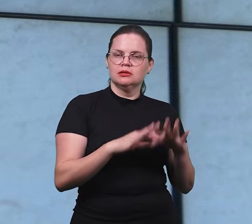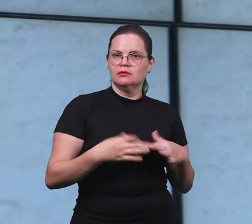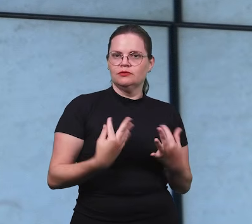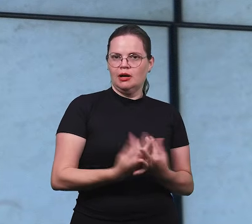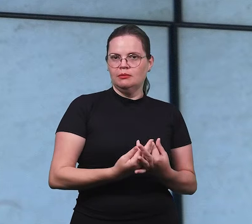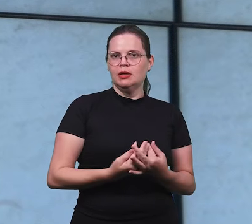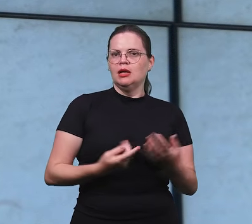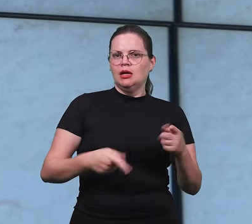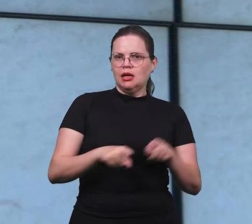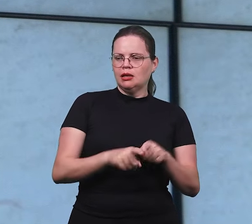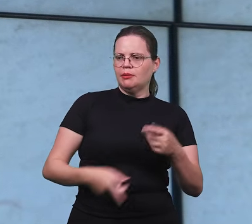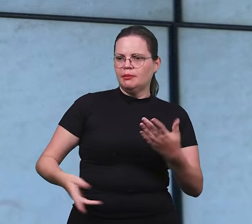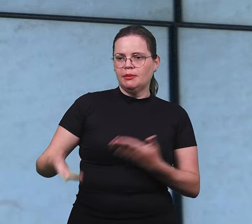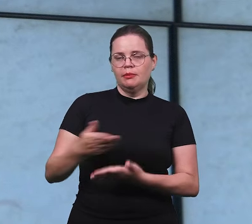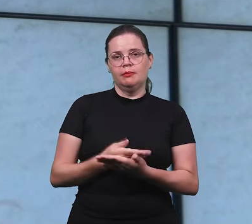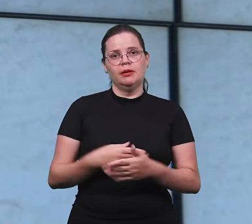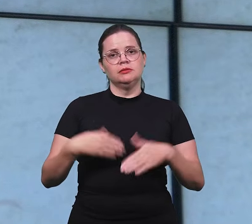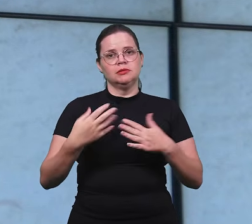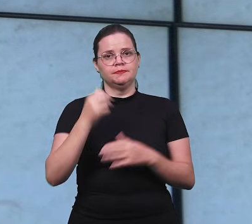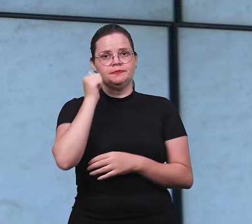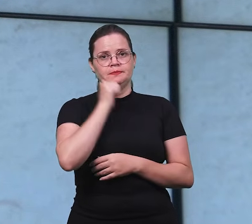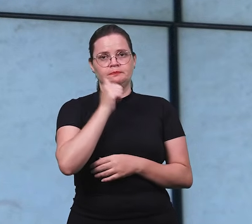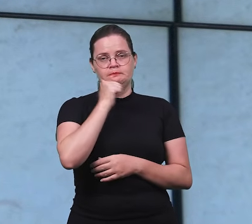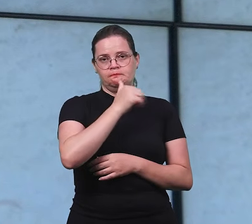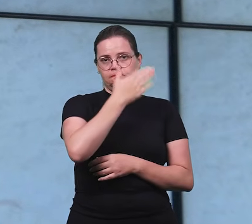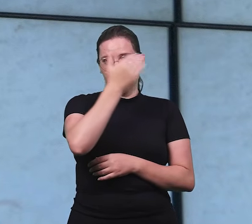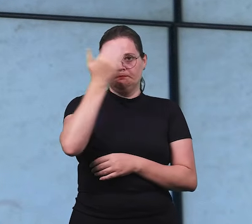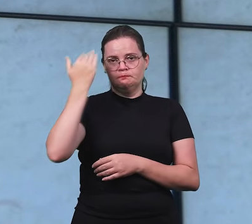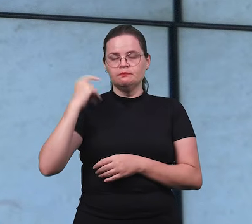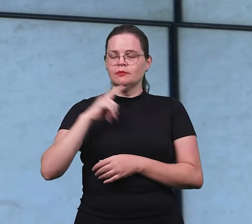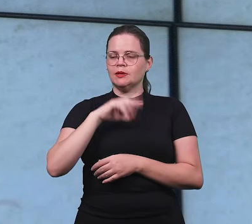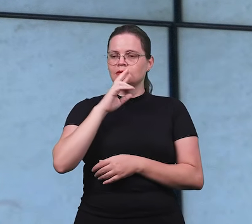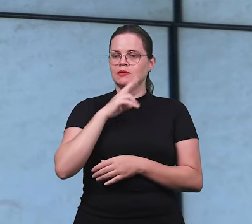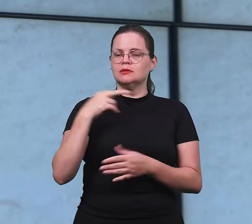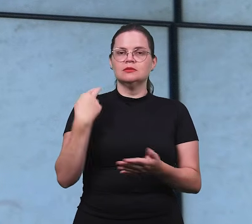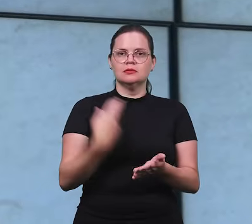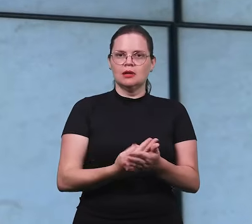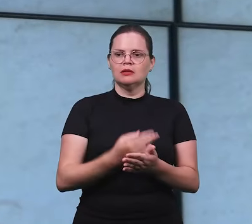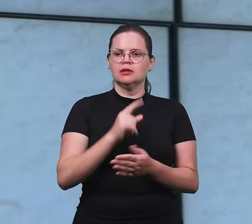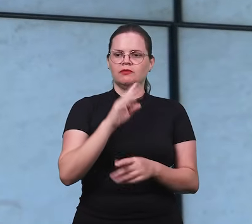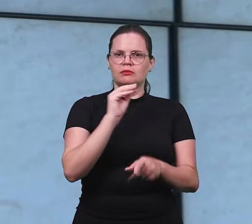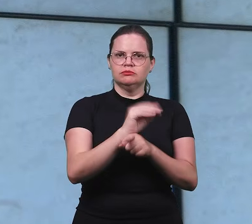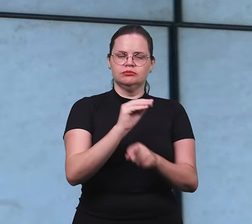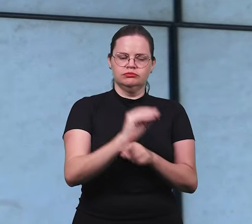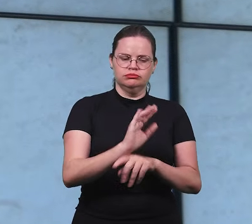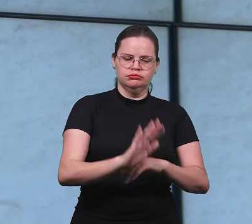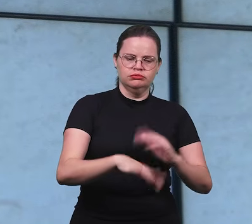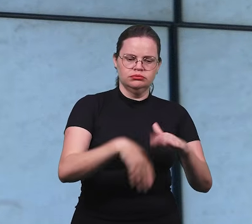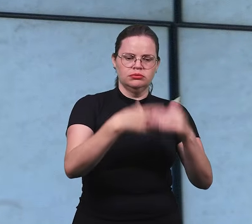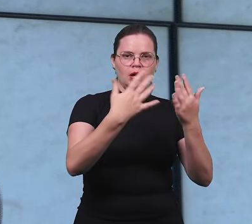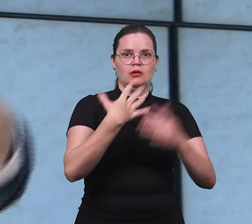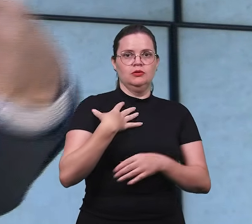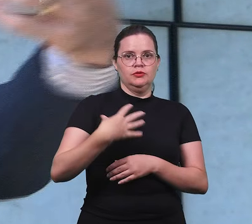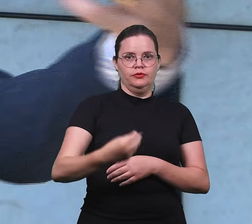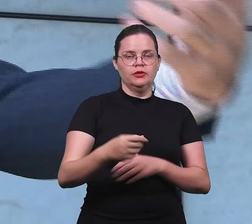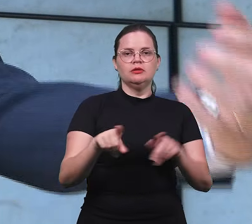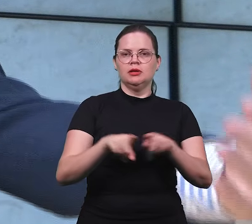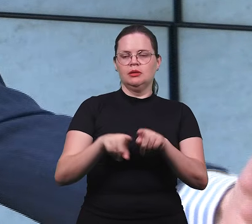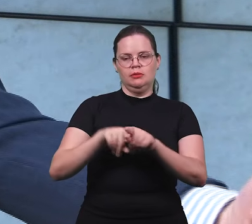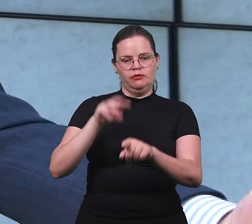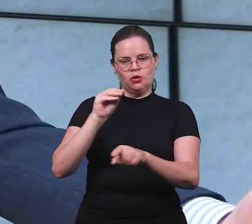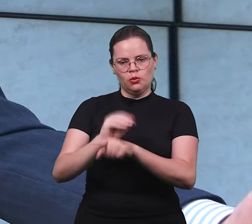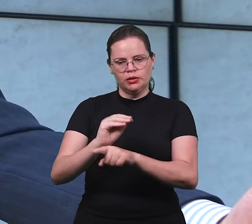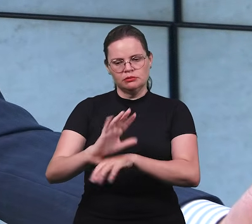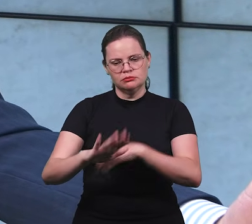ela tem frutos, ou seja, a mulher sábia, ela produz frutos que vão edificar os filhos e vão edificar